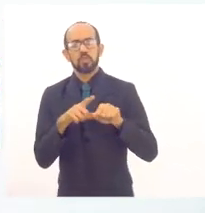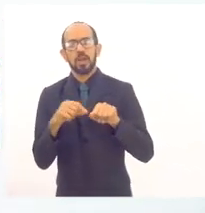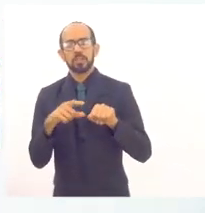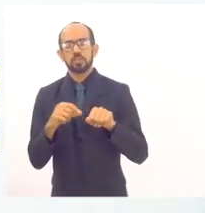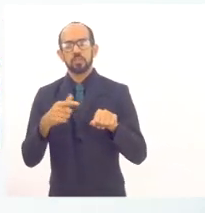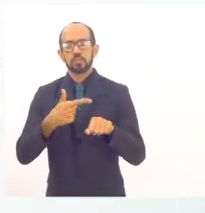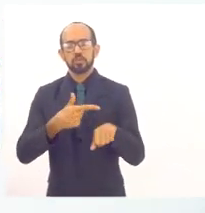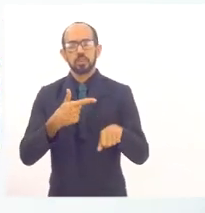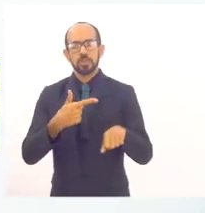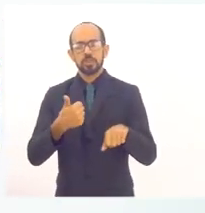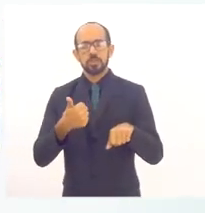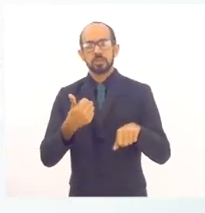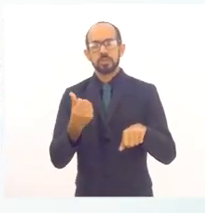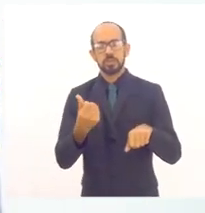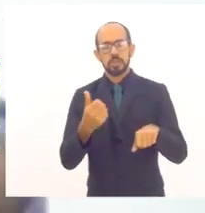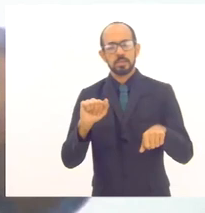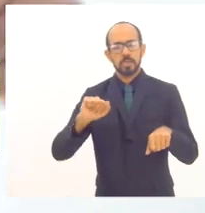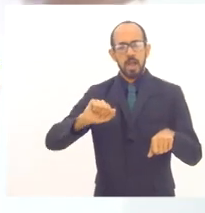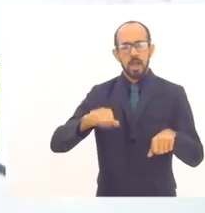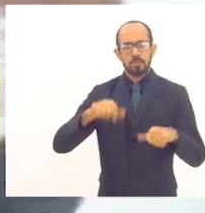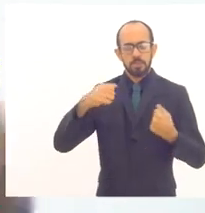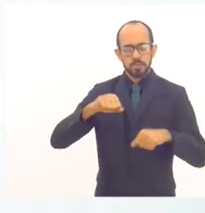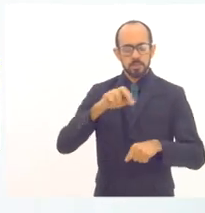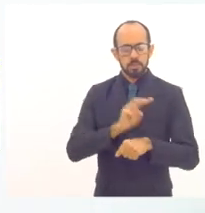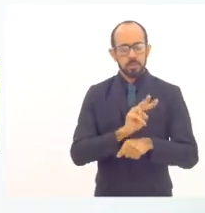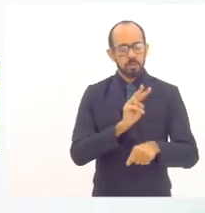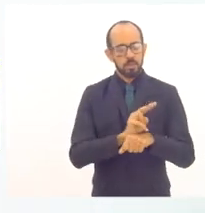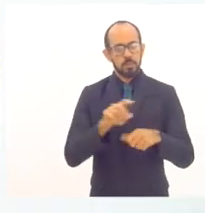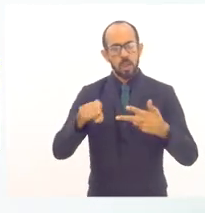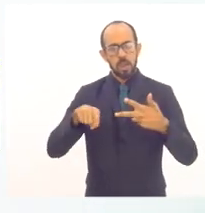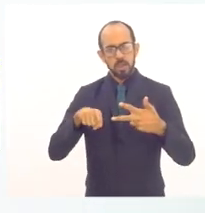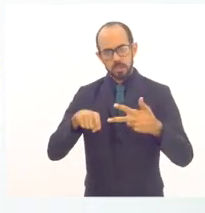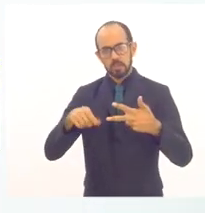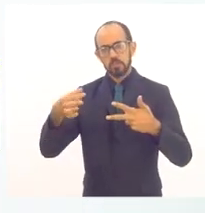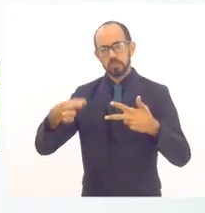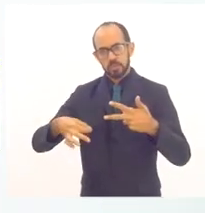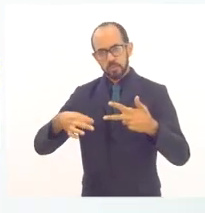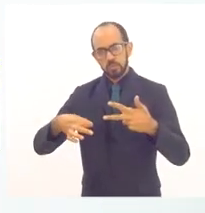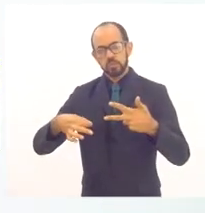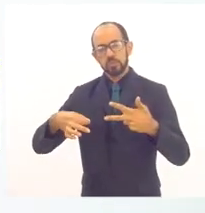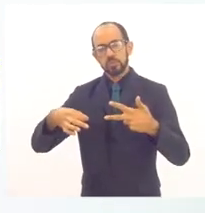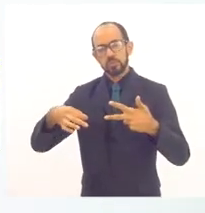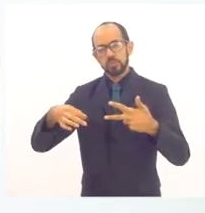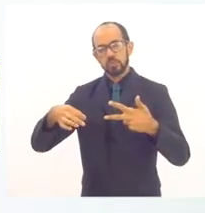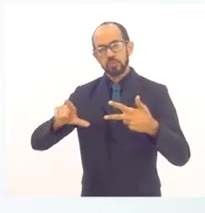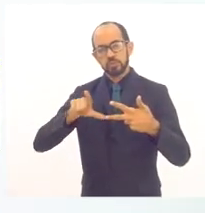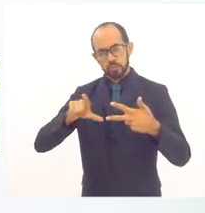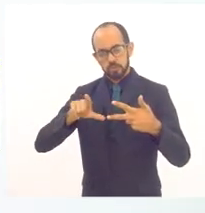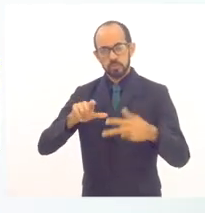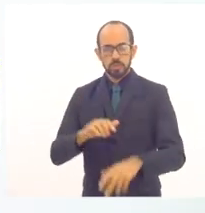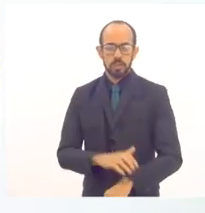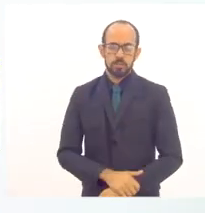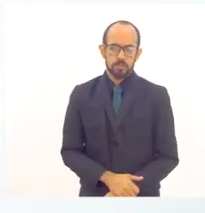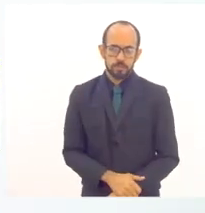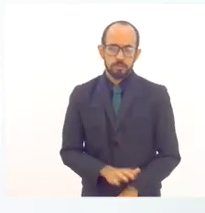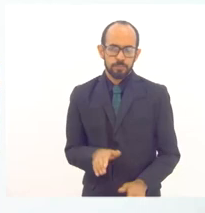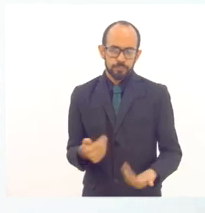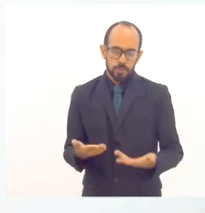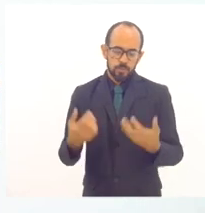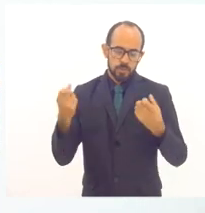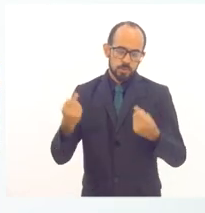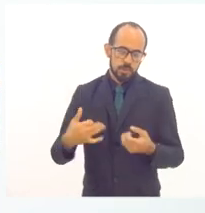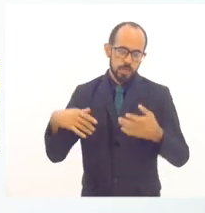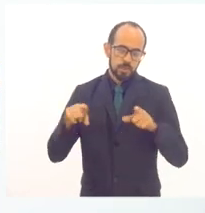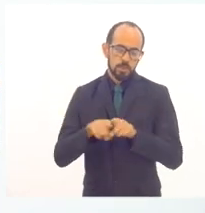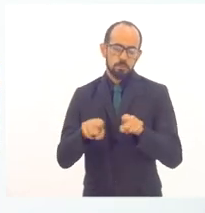que ser protegido pelo Poder Executivo, pelo Legislativo e pelo Judiciário. Dito isso, eu só vou aqui elencar mais só o